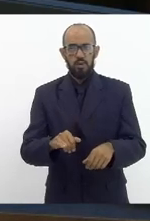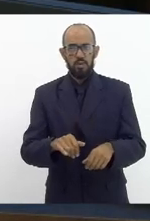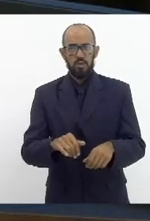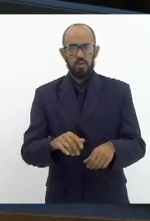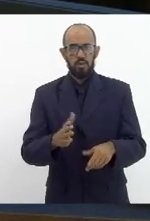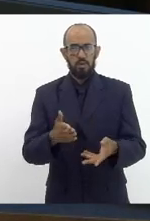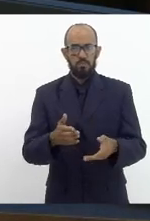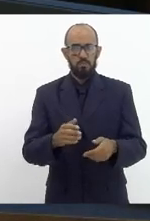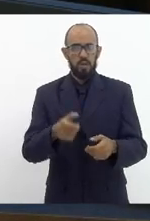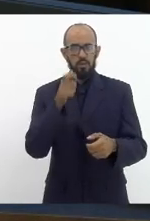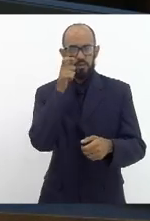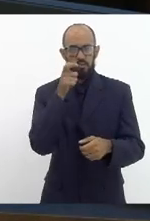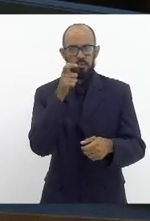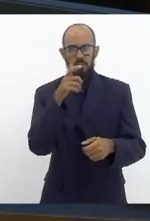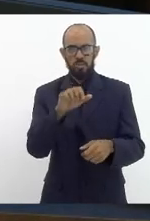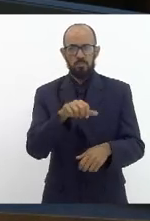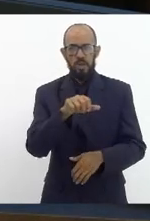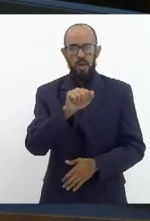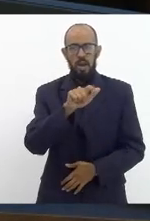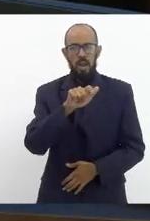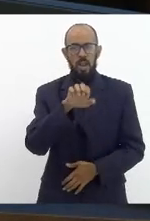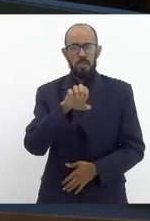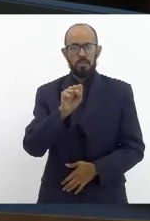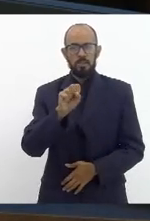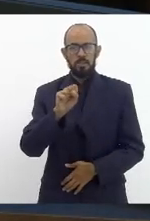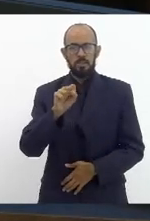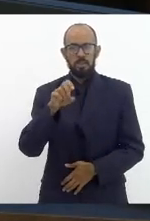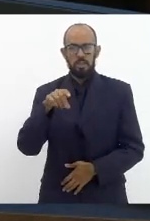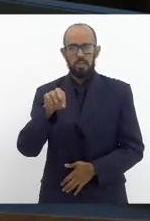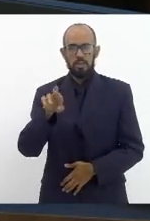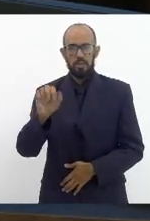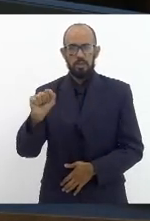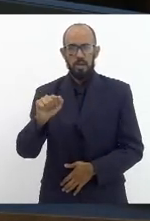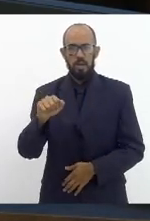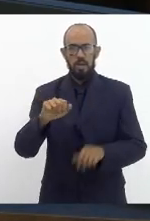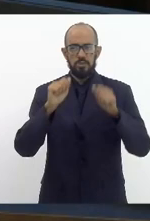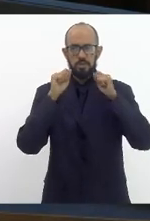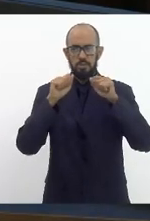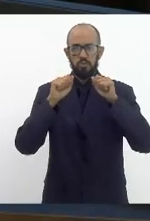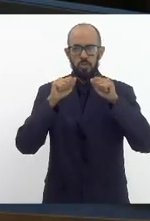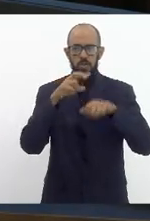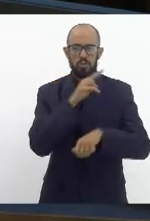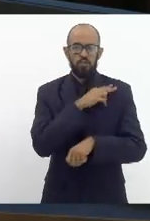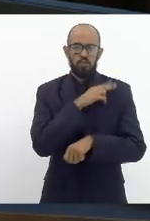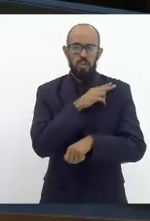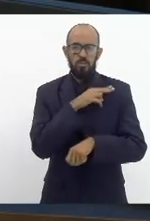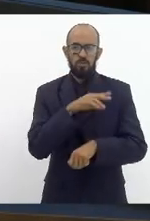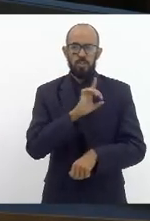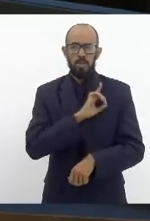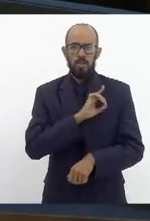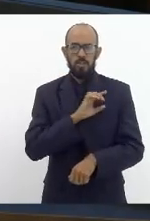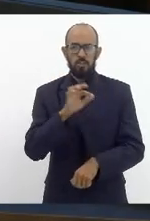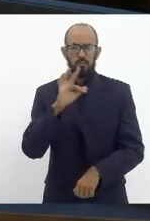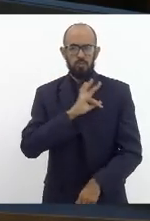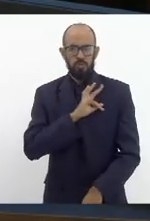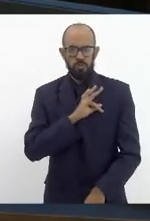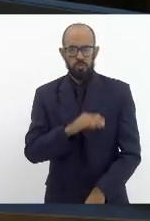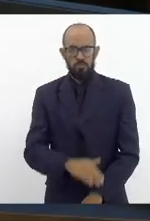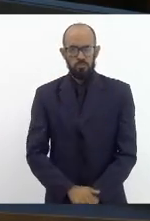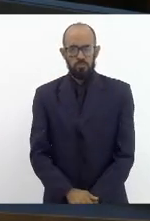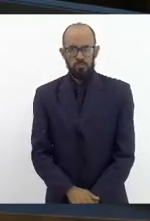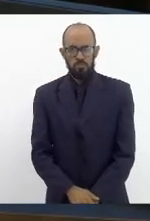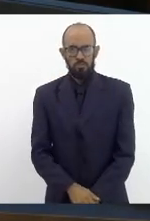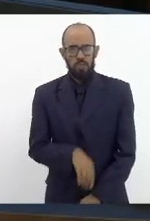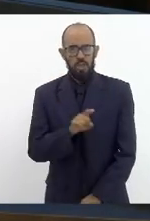consideração. Atenciosamente, Alessandra da Silva de Andrade, assessora-chefe da CEPOL, delegada de polícia. Ou seja, é a